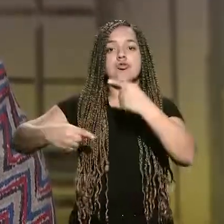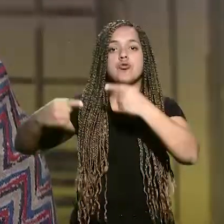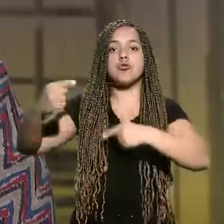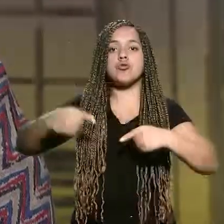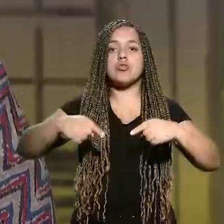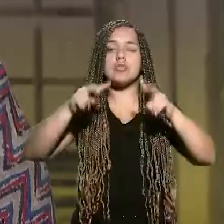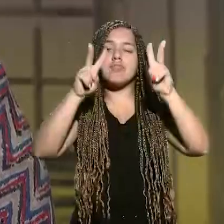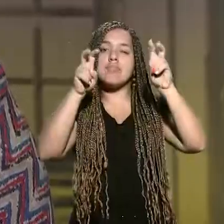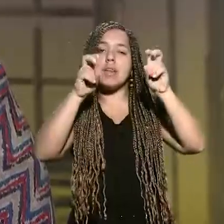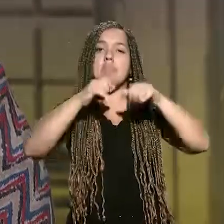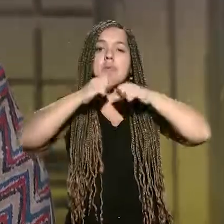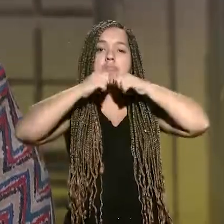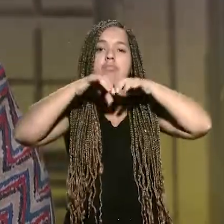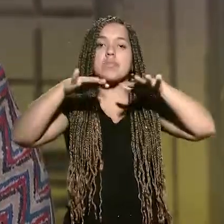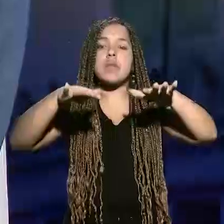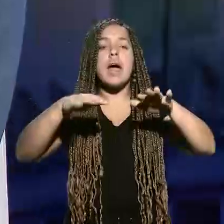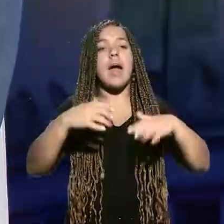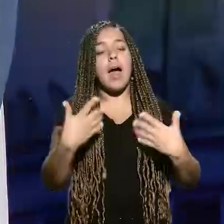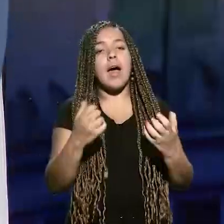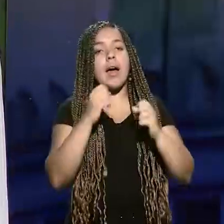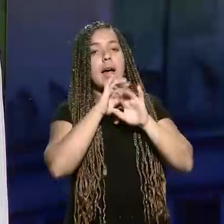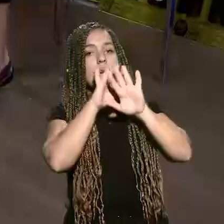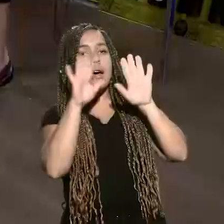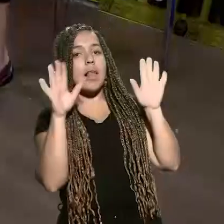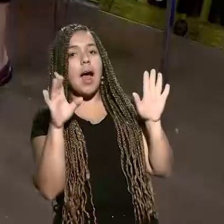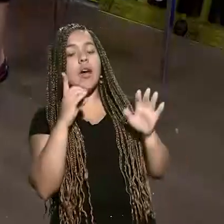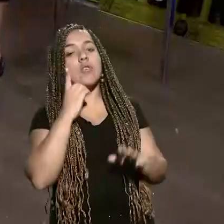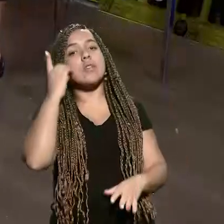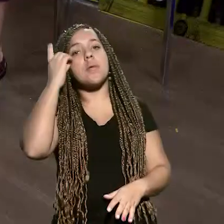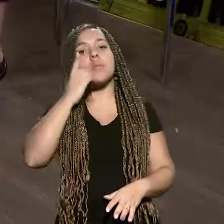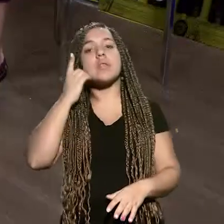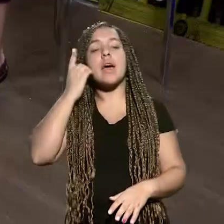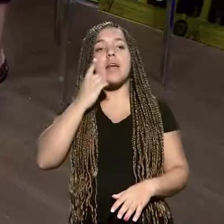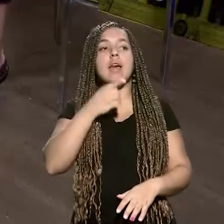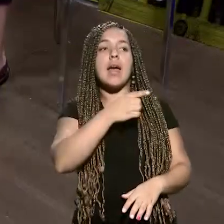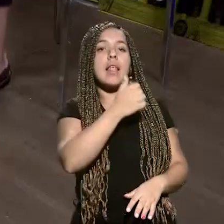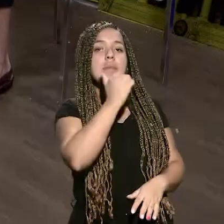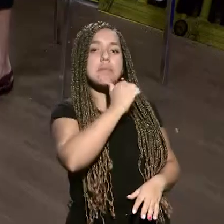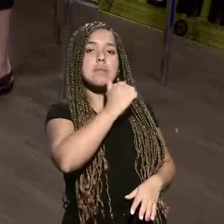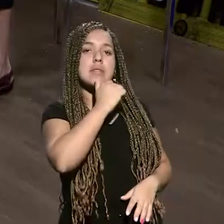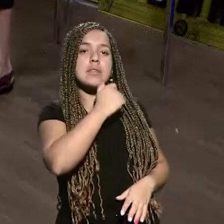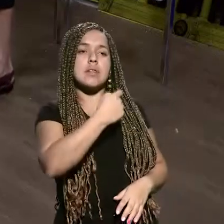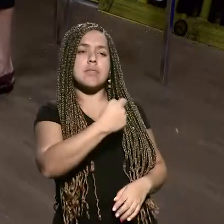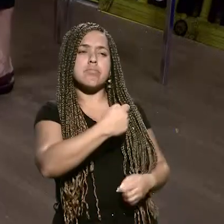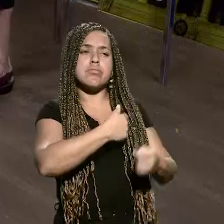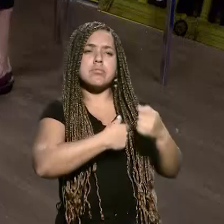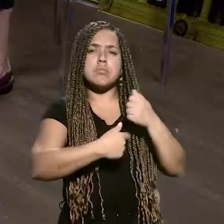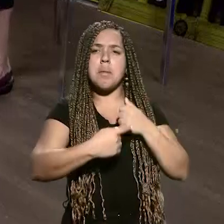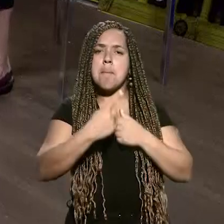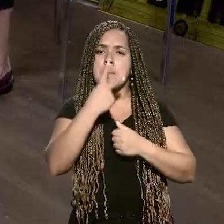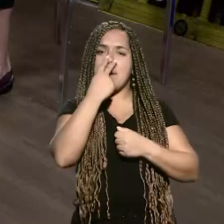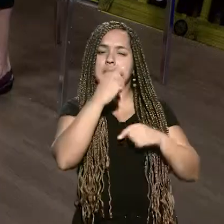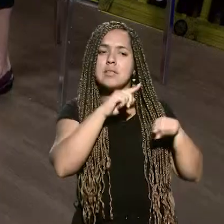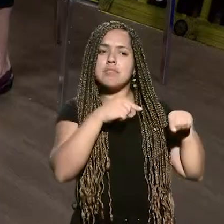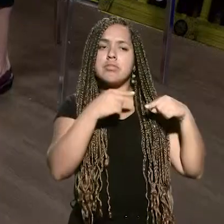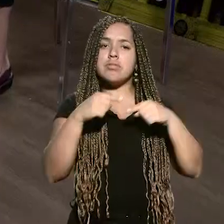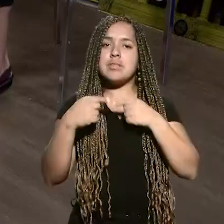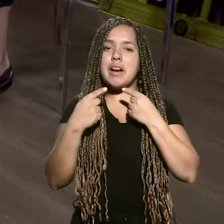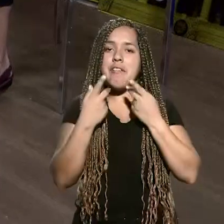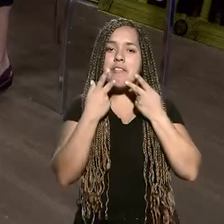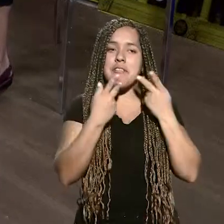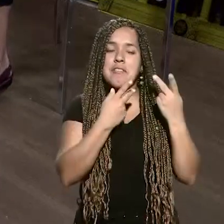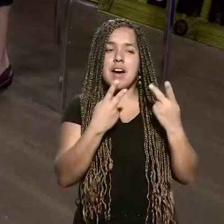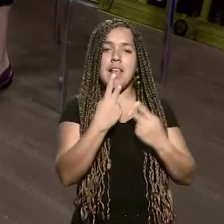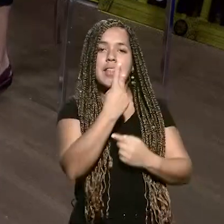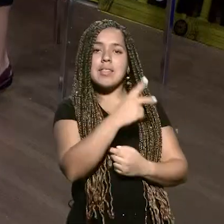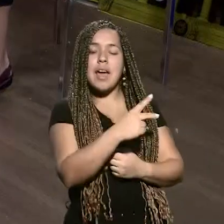urgência, discutir. E foi Eu quero bom... fazer... Claro, Desculpa, deputada, Fernanda, vamos lá. mas eu fiquei muito instigada pela fala tanto da Roberta quanto da Janete,